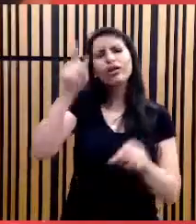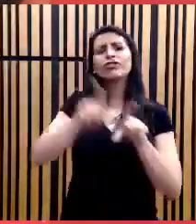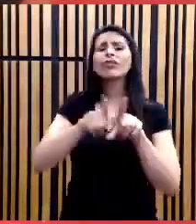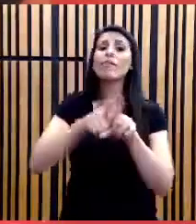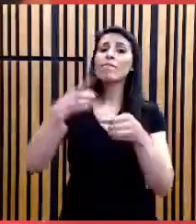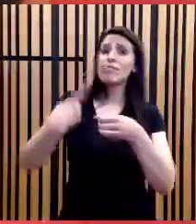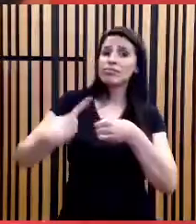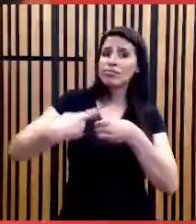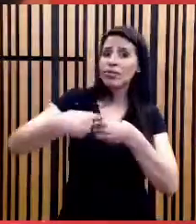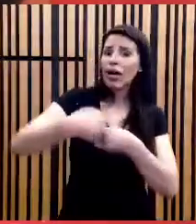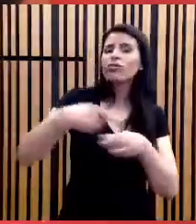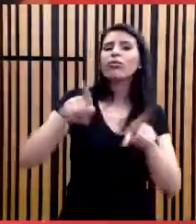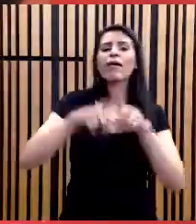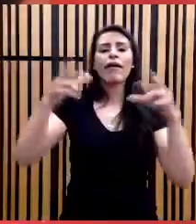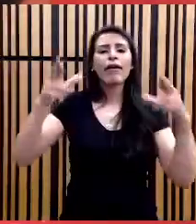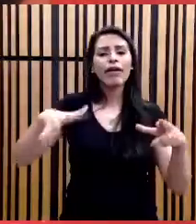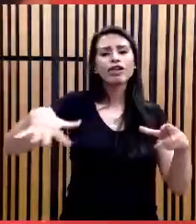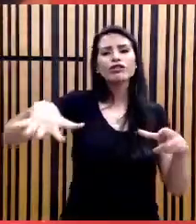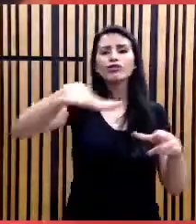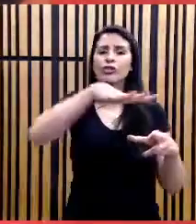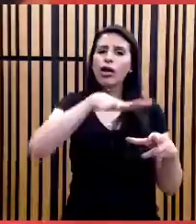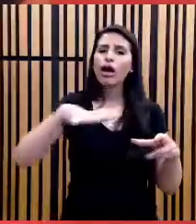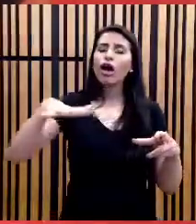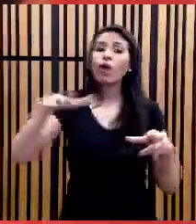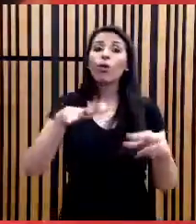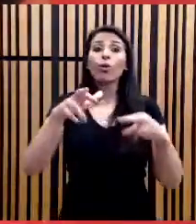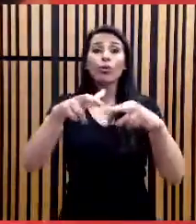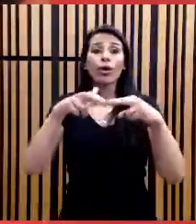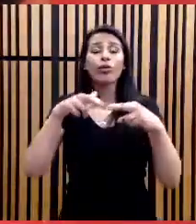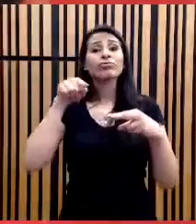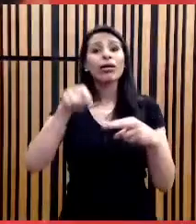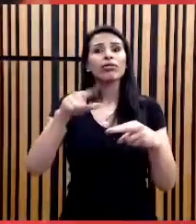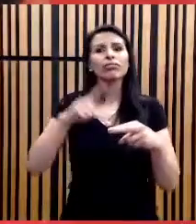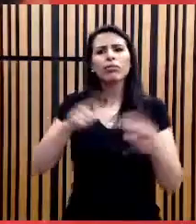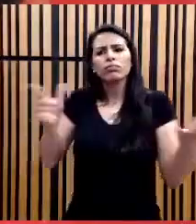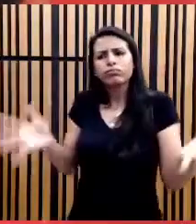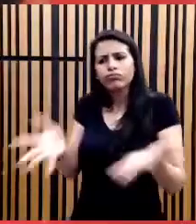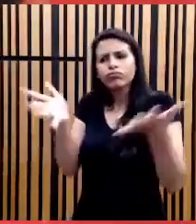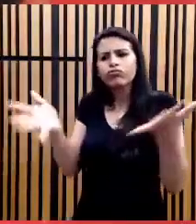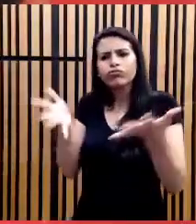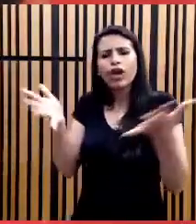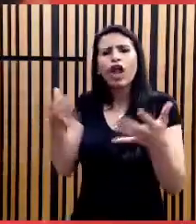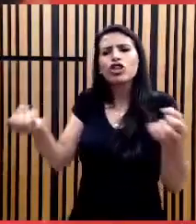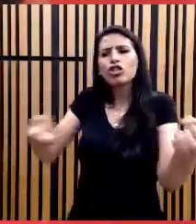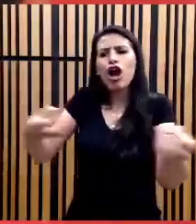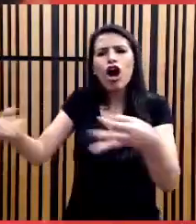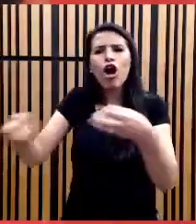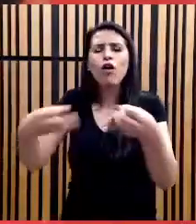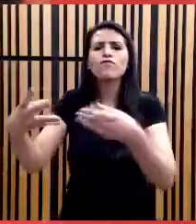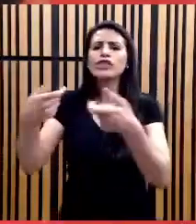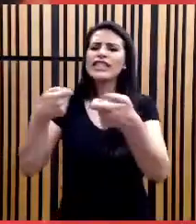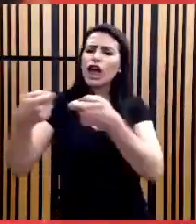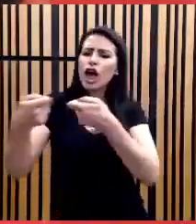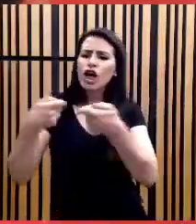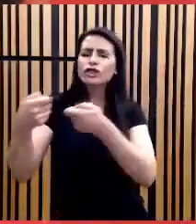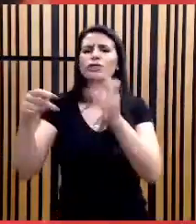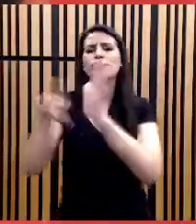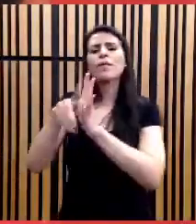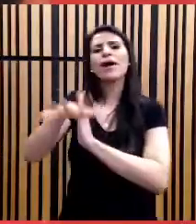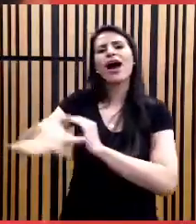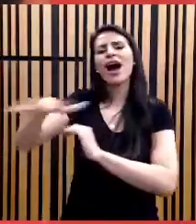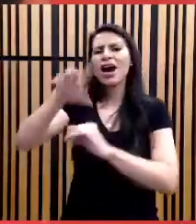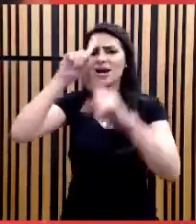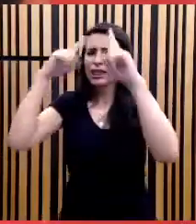município, para nossa região, justamente porque ele fomenta novos negócios da área tecnológica, orientadas pelo